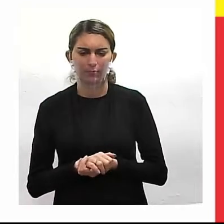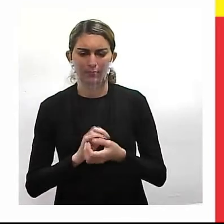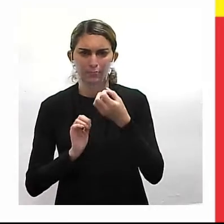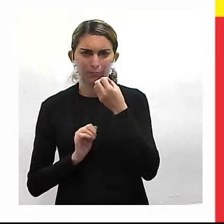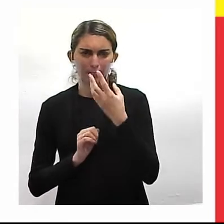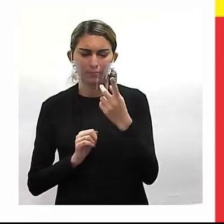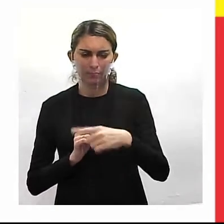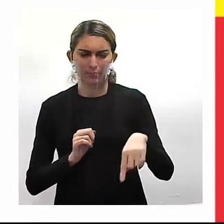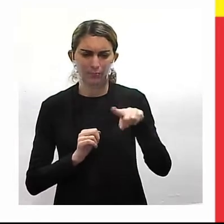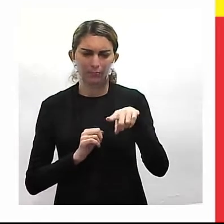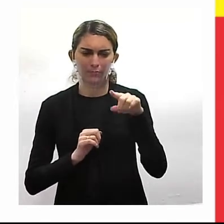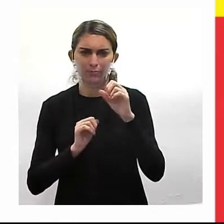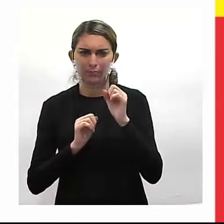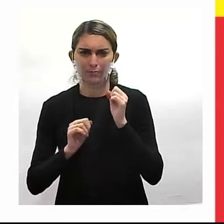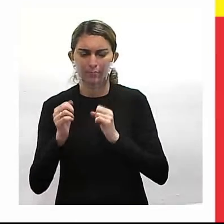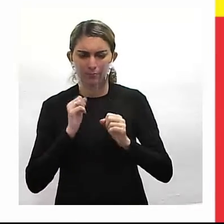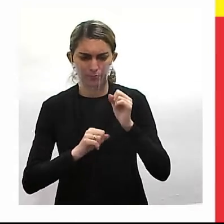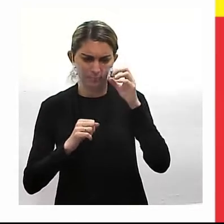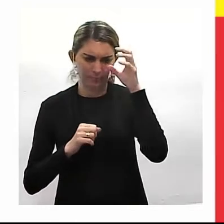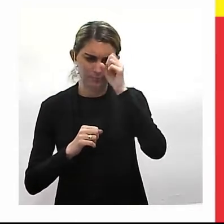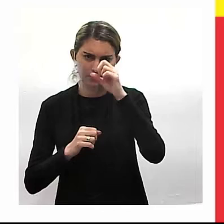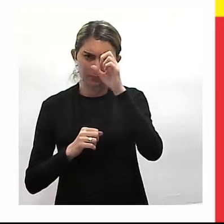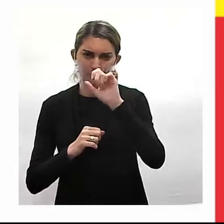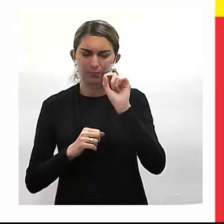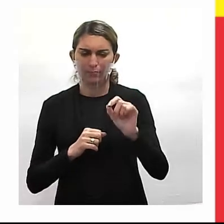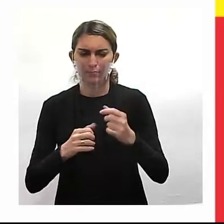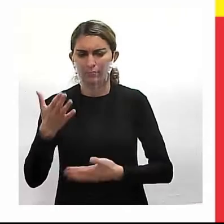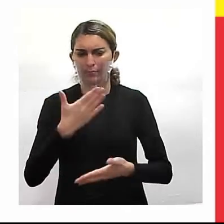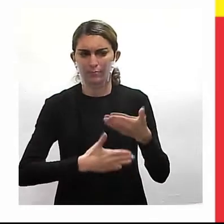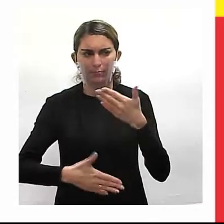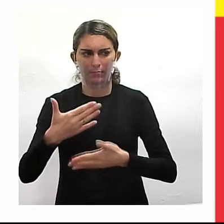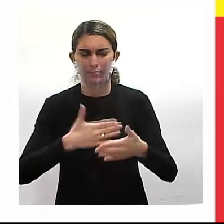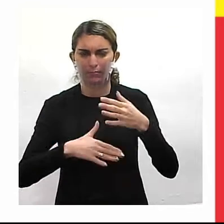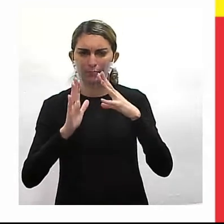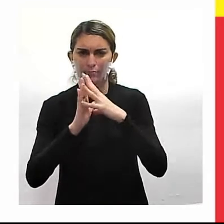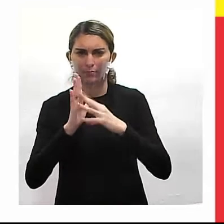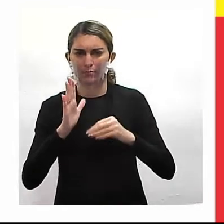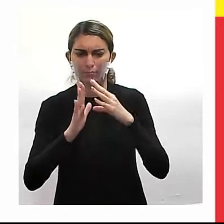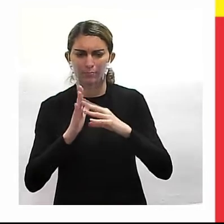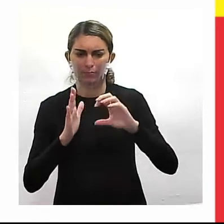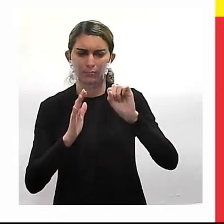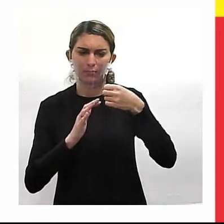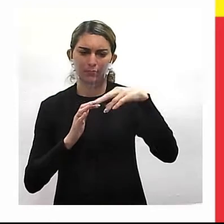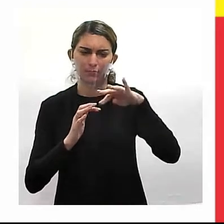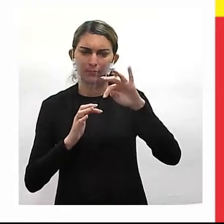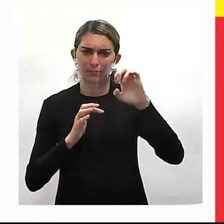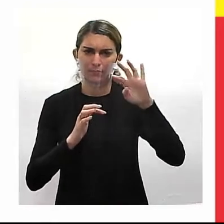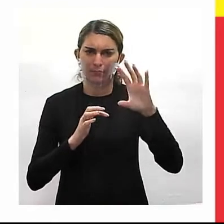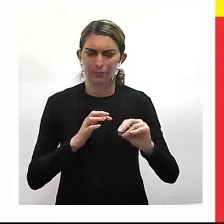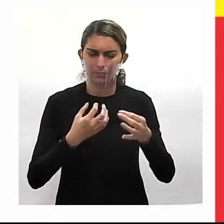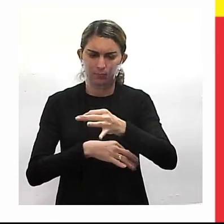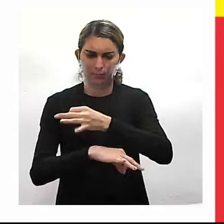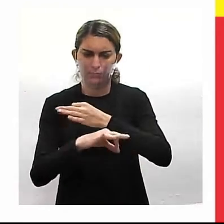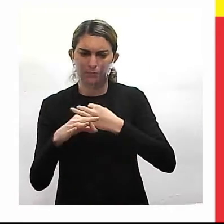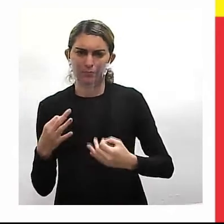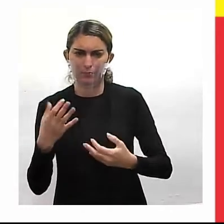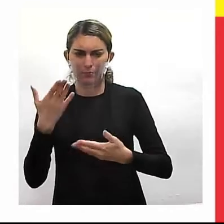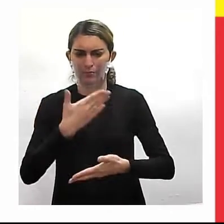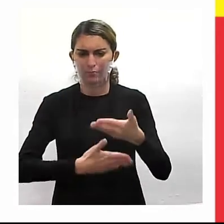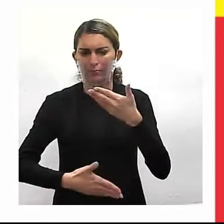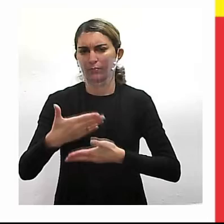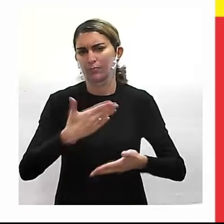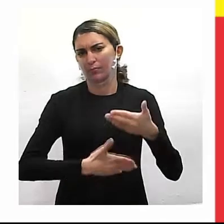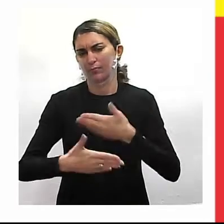Bom, nossa expectativa de aprendizagem é relacionar o modelo cinético molecular e as